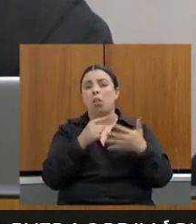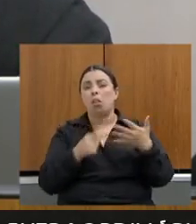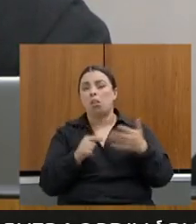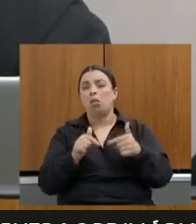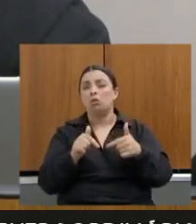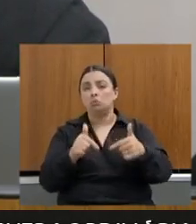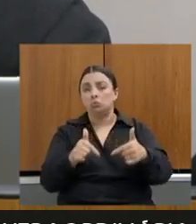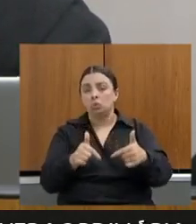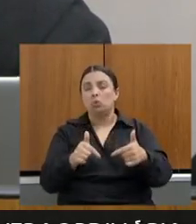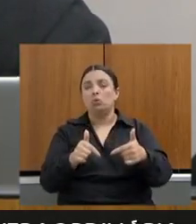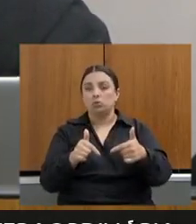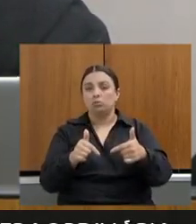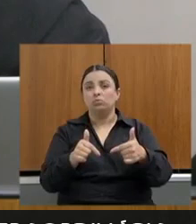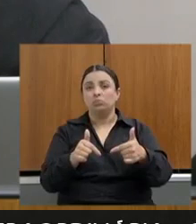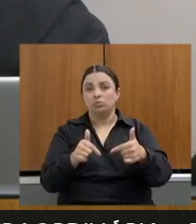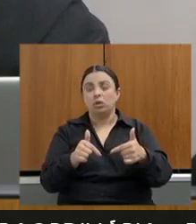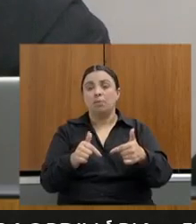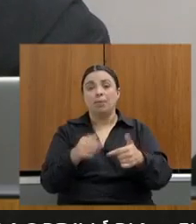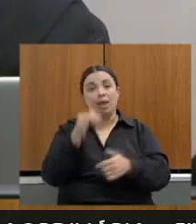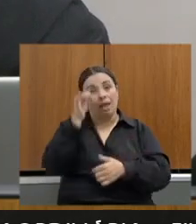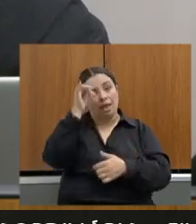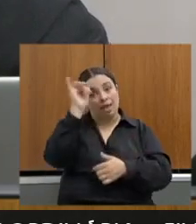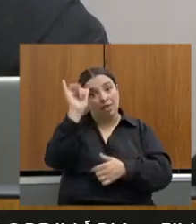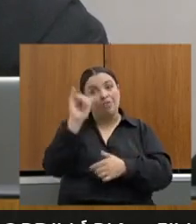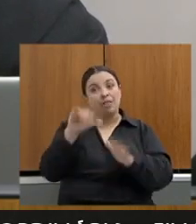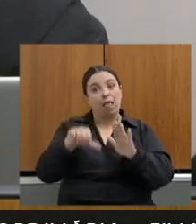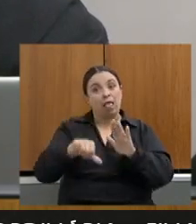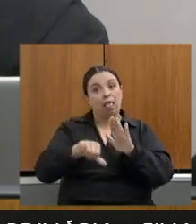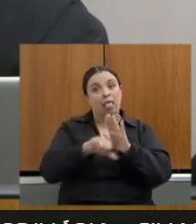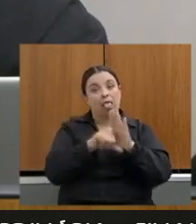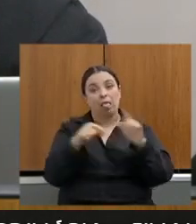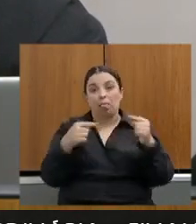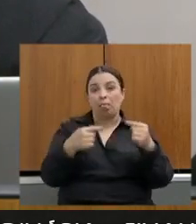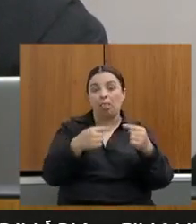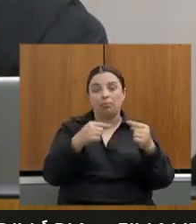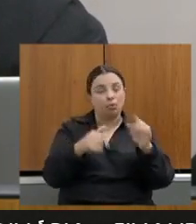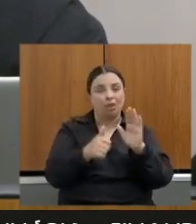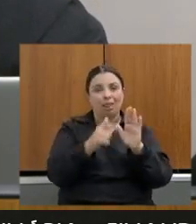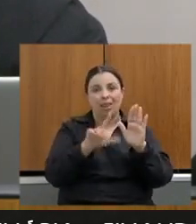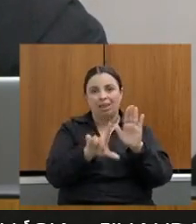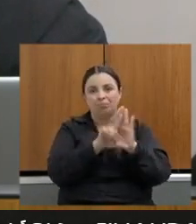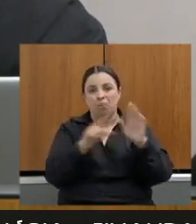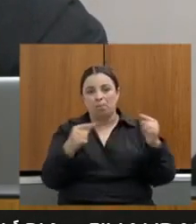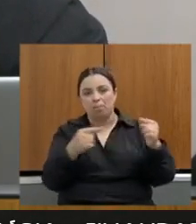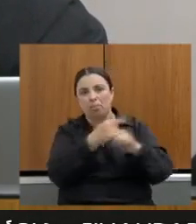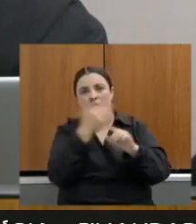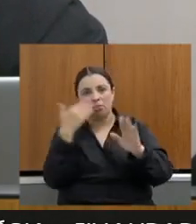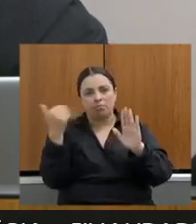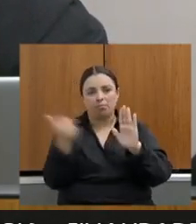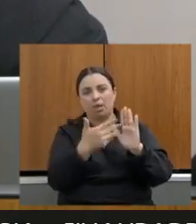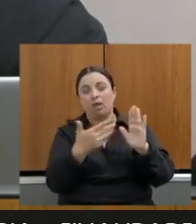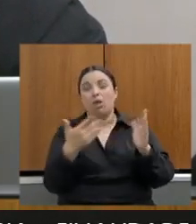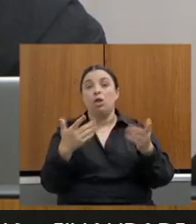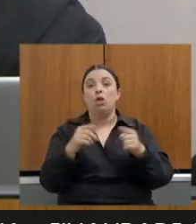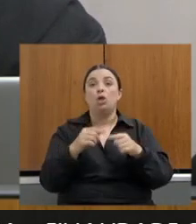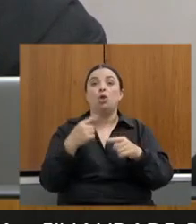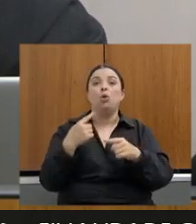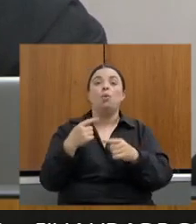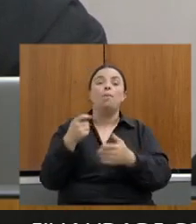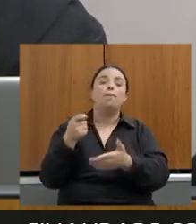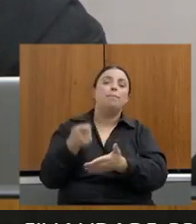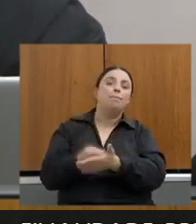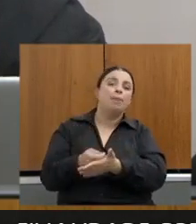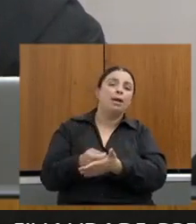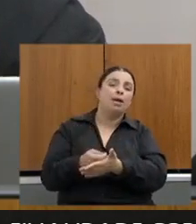adotadas com vistas a evitar as ilegalidades e garantia publicação e o pagamento decorrente de tempo hábil dos atos de